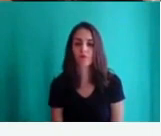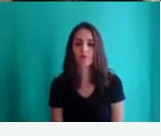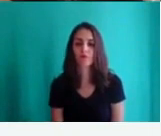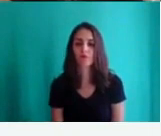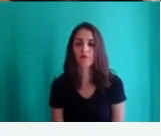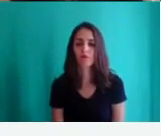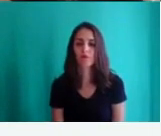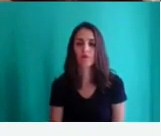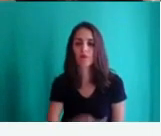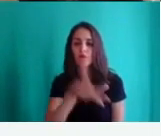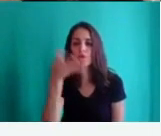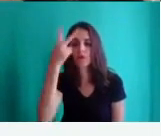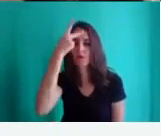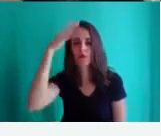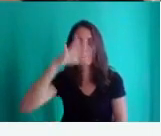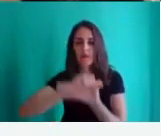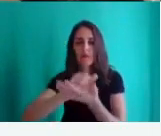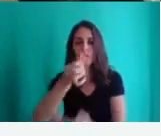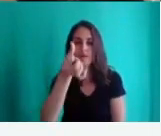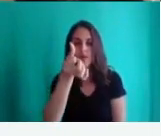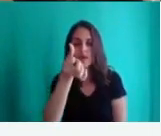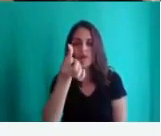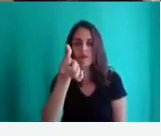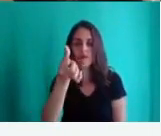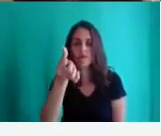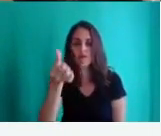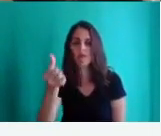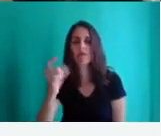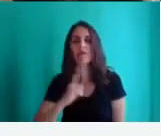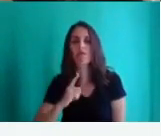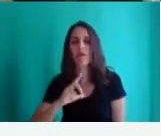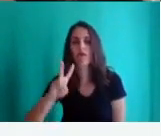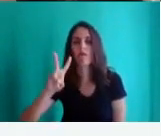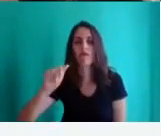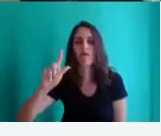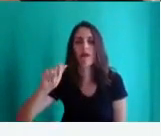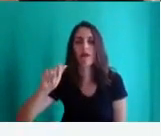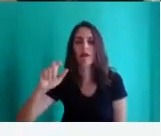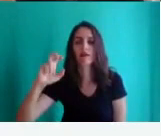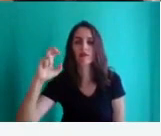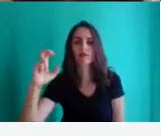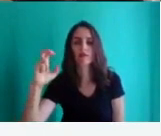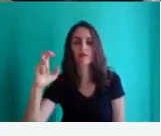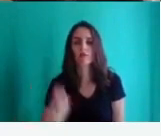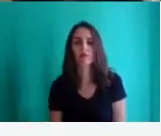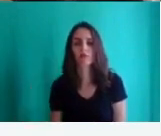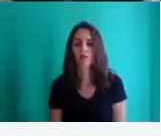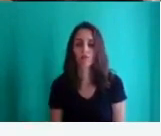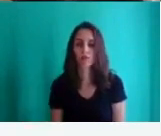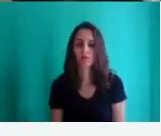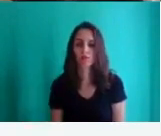Número de inscritos, 6. Número de vagas, 5.